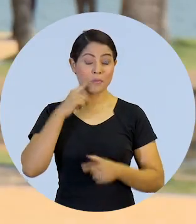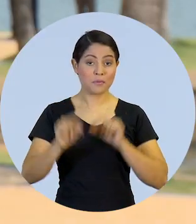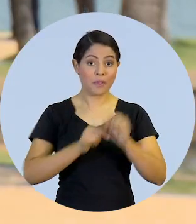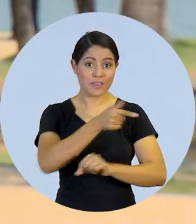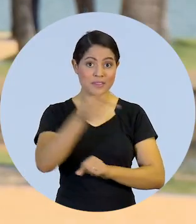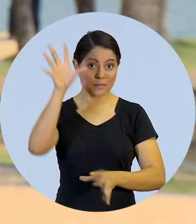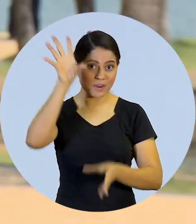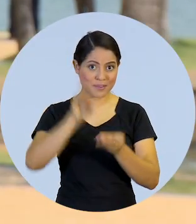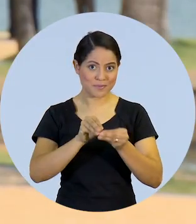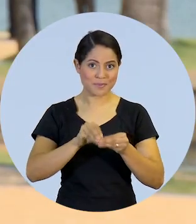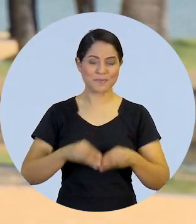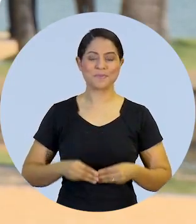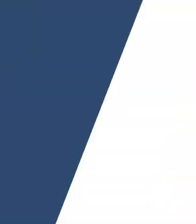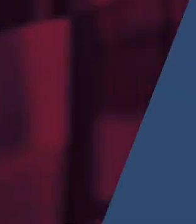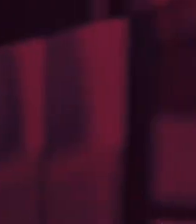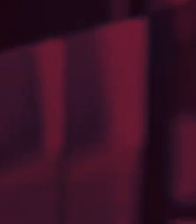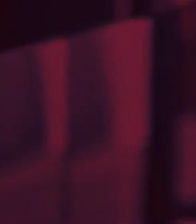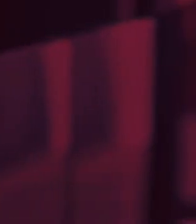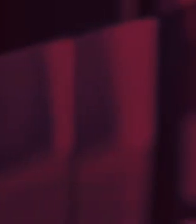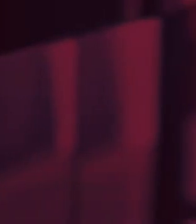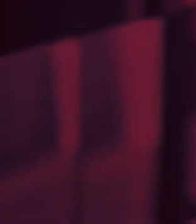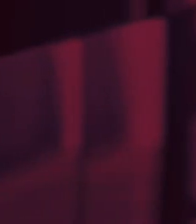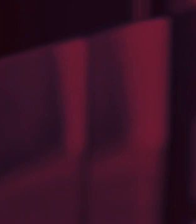Vamos conferir o resumo da semana?